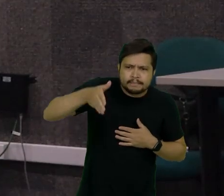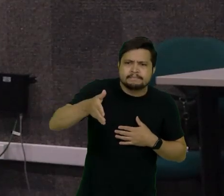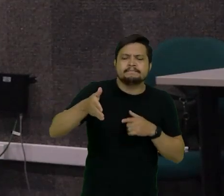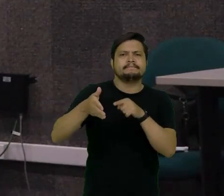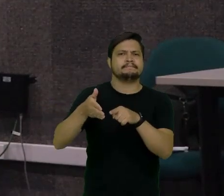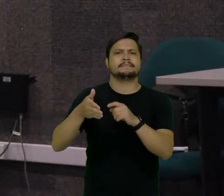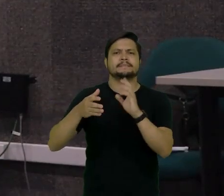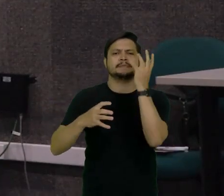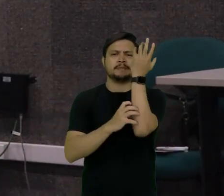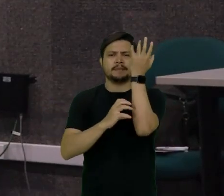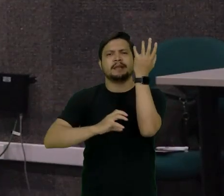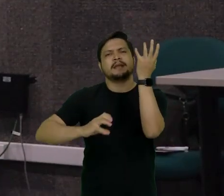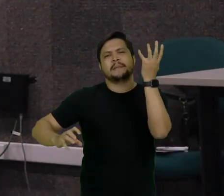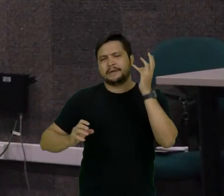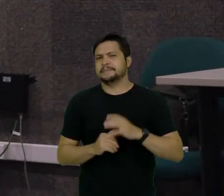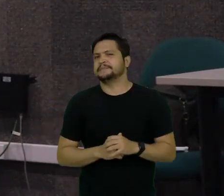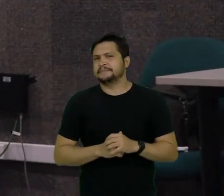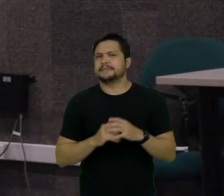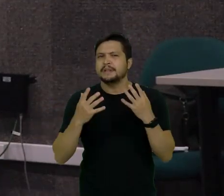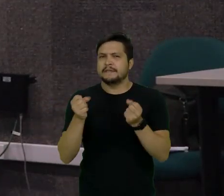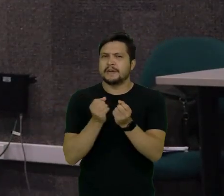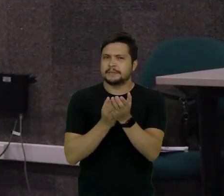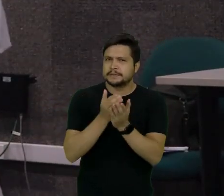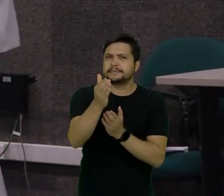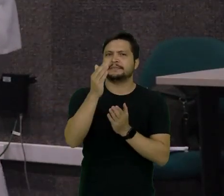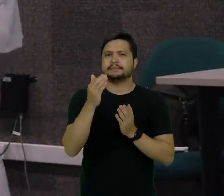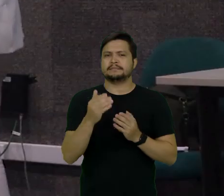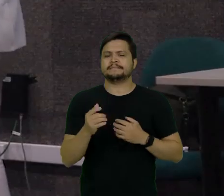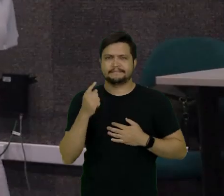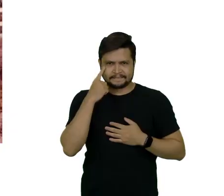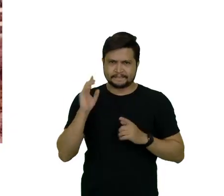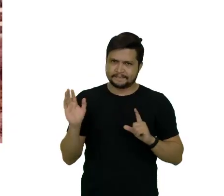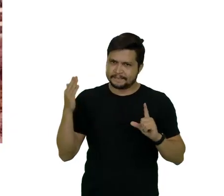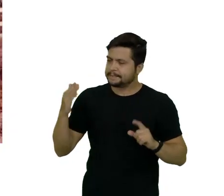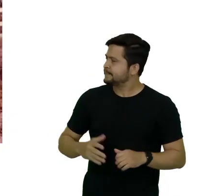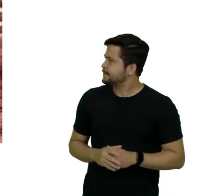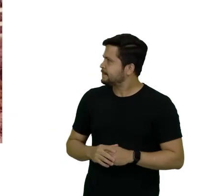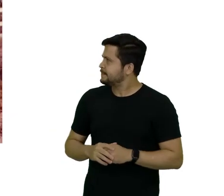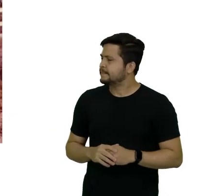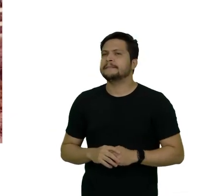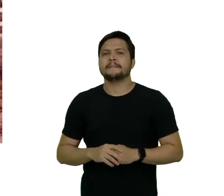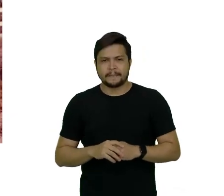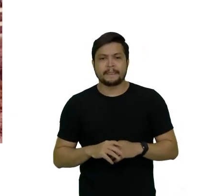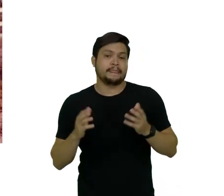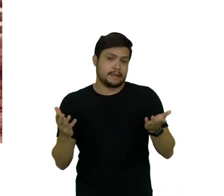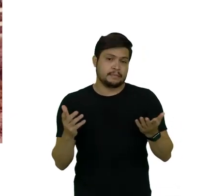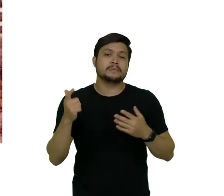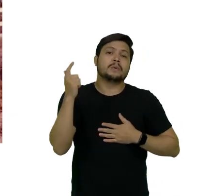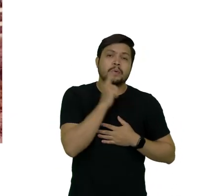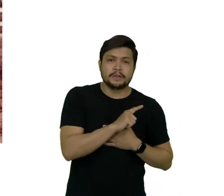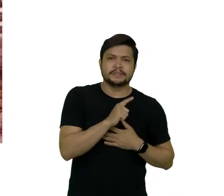semiárido. Porque, assim, são várias histórias, mas deixa eu ir, porque senão eu começo a conversar aqui e o negócio não